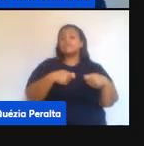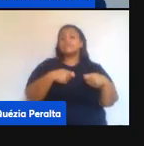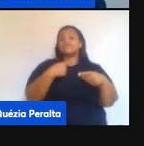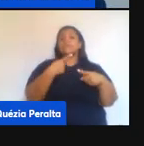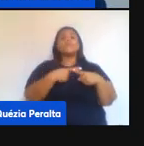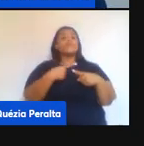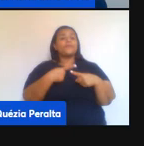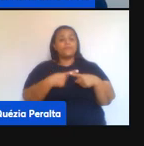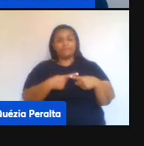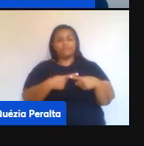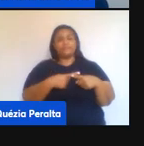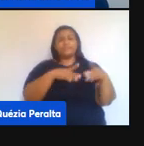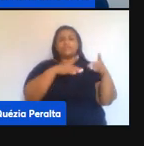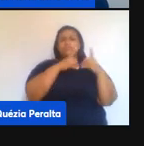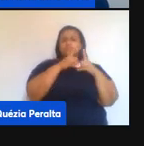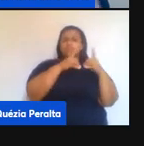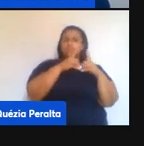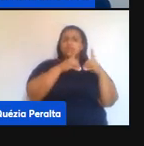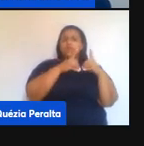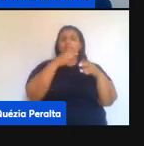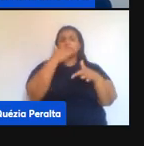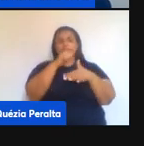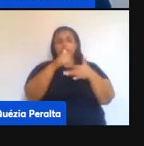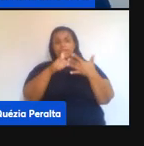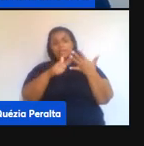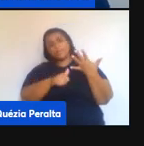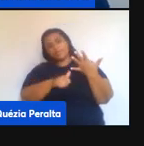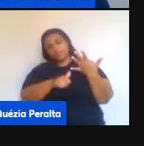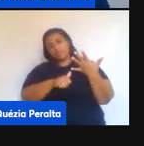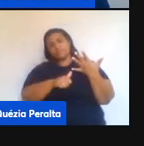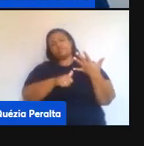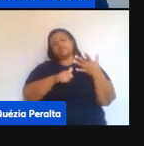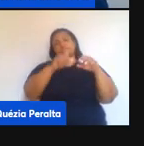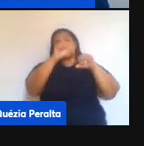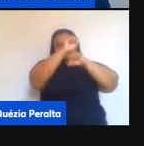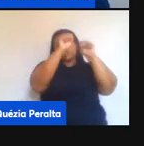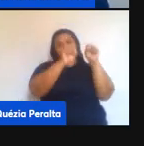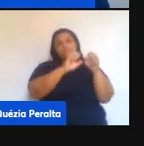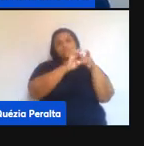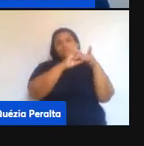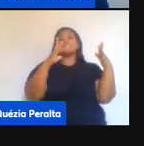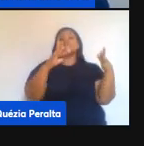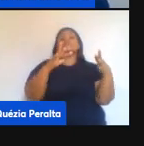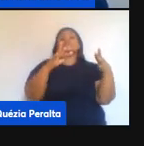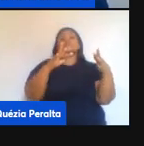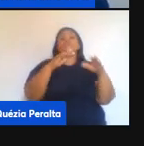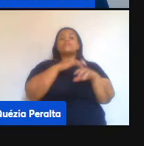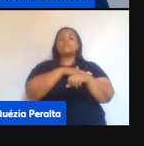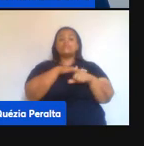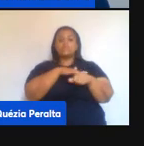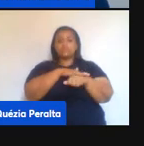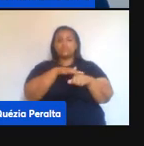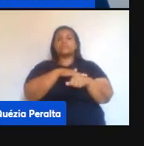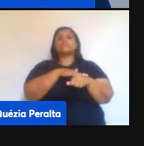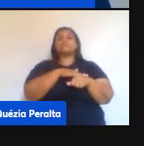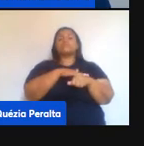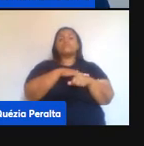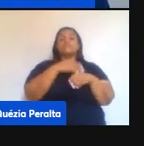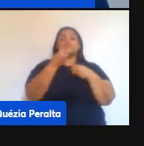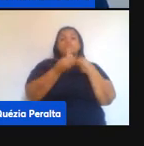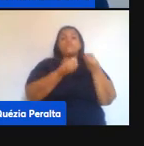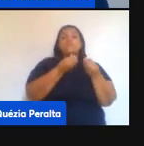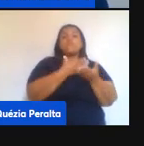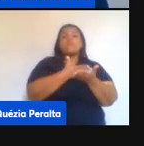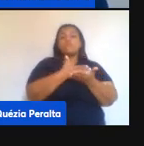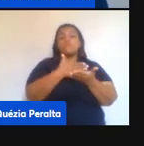debatemos esses princípios, né, de democracia e tentarmos conversar como que a gente entende